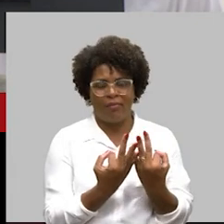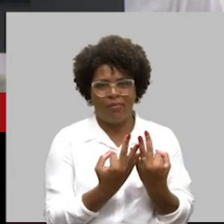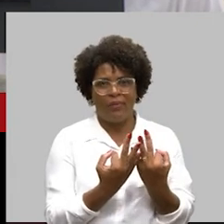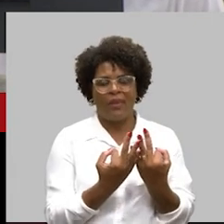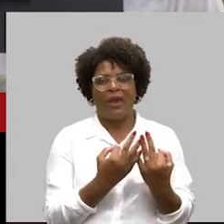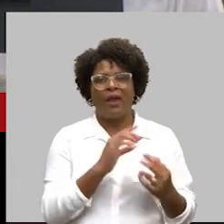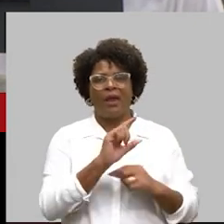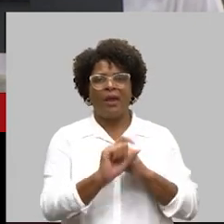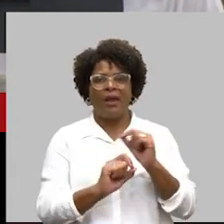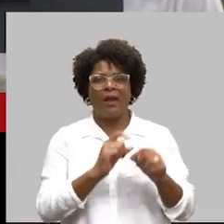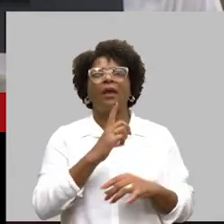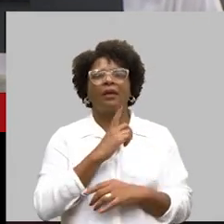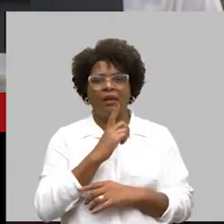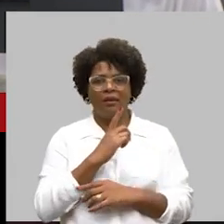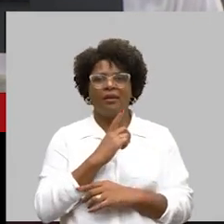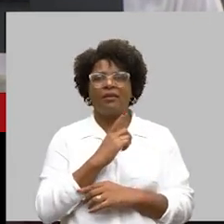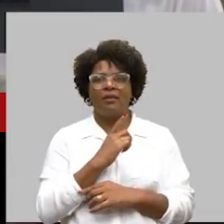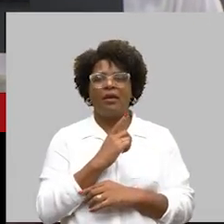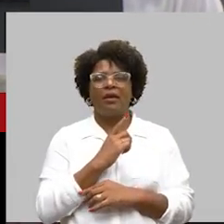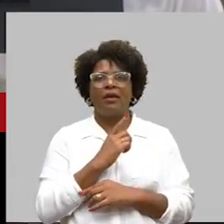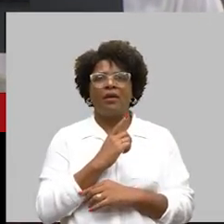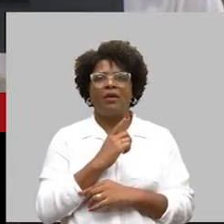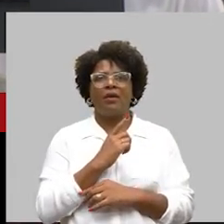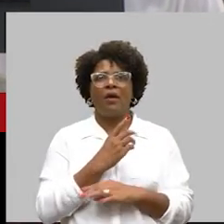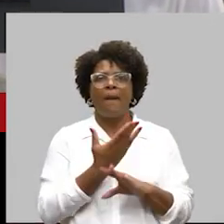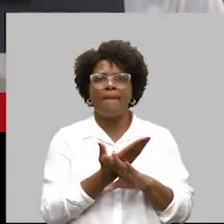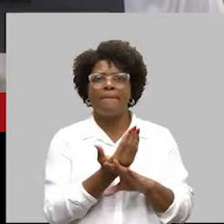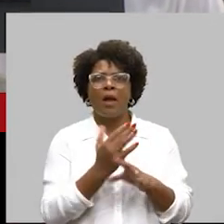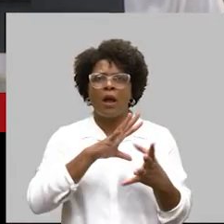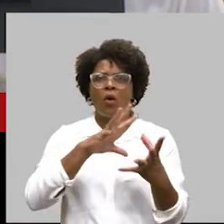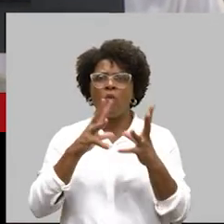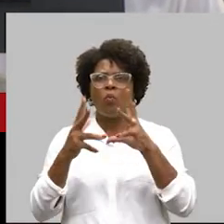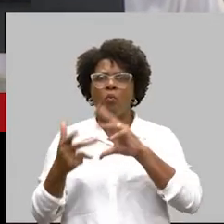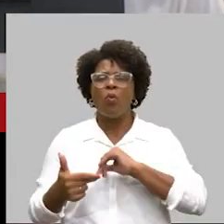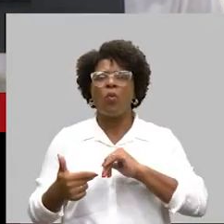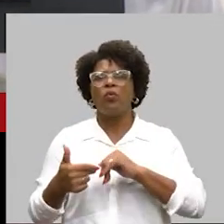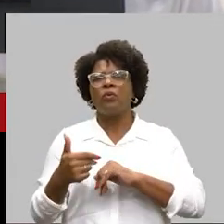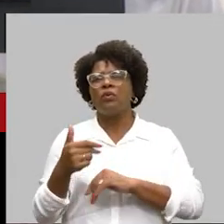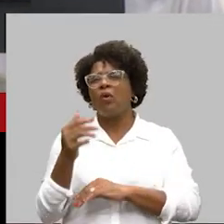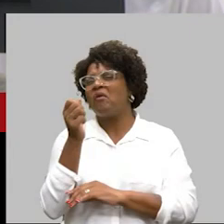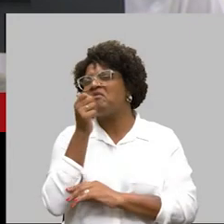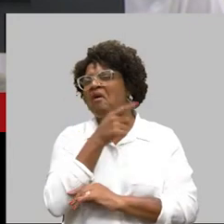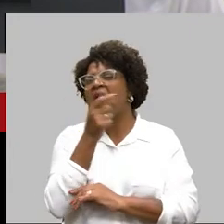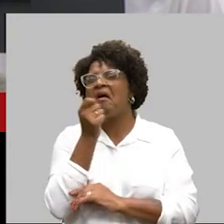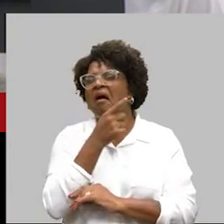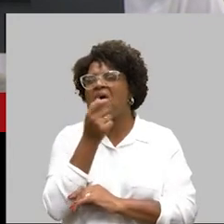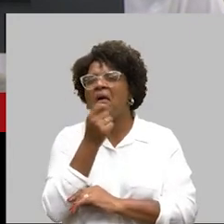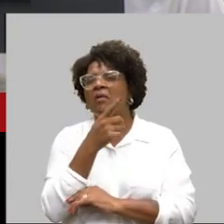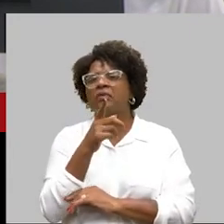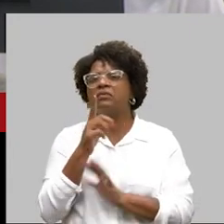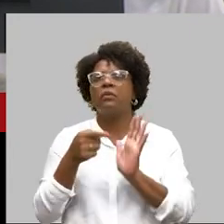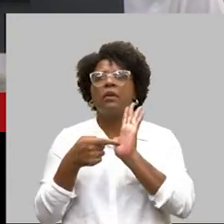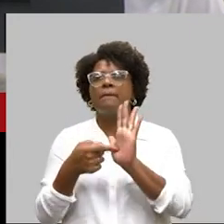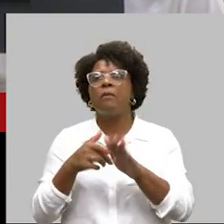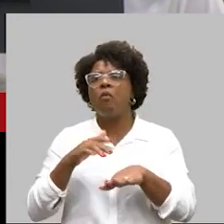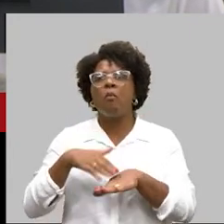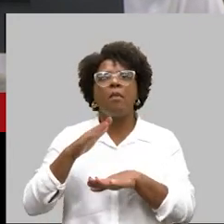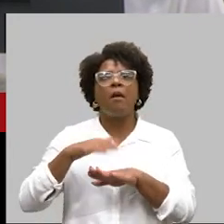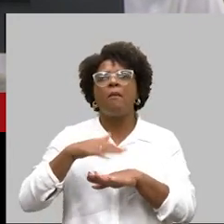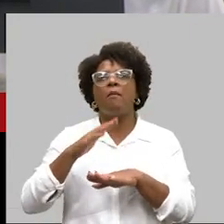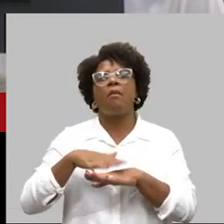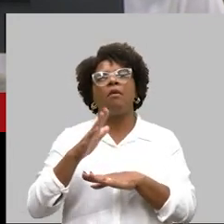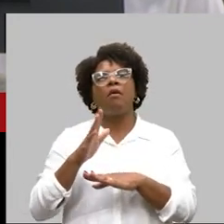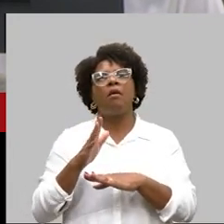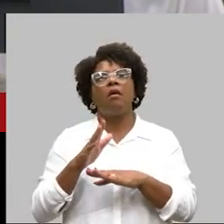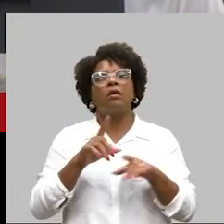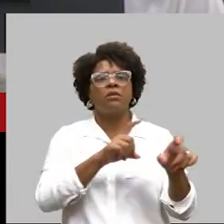nos chamar para um mundo de fantasia que demonstra cada vez mais que